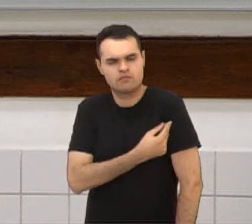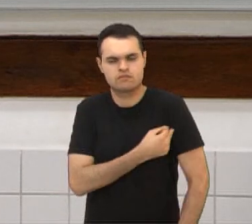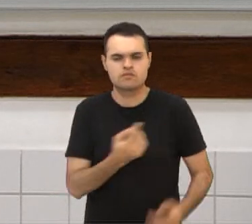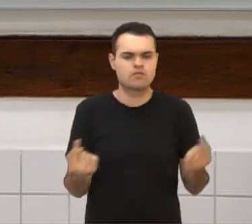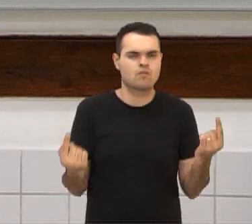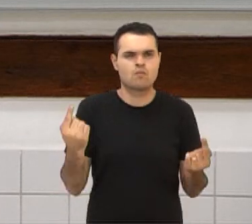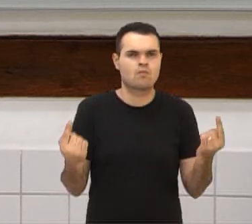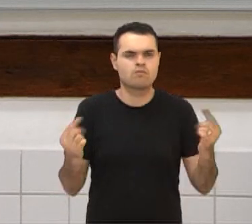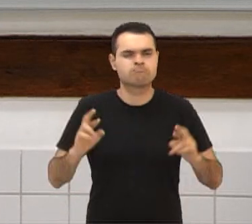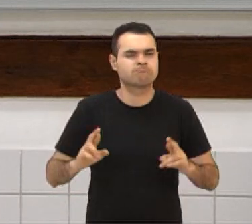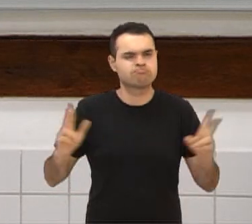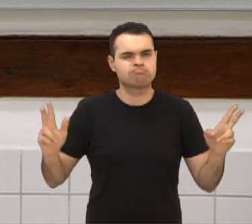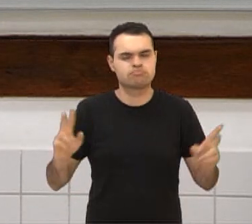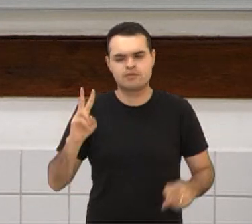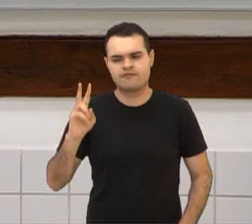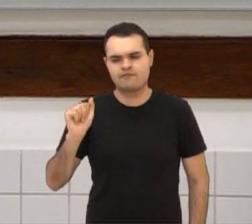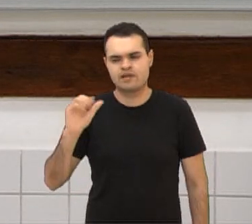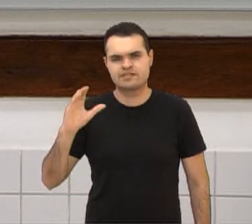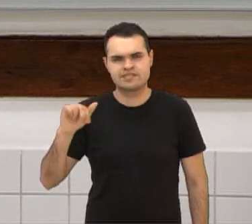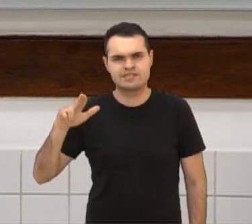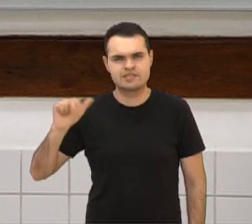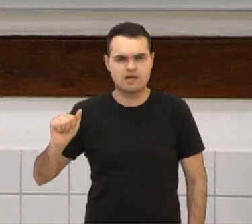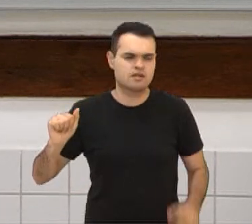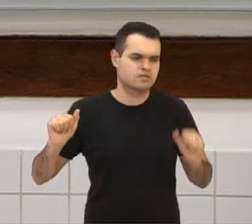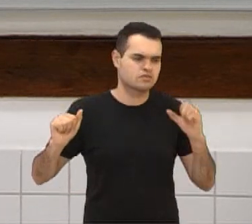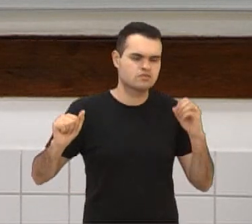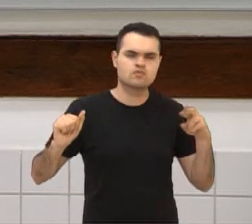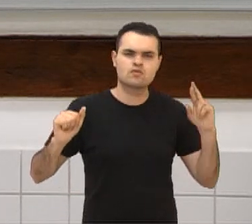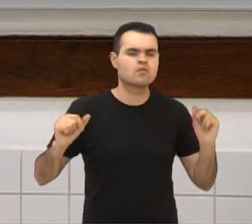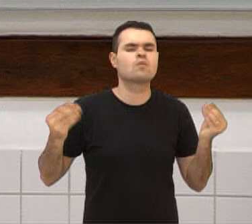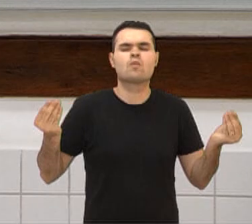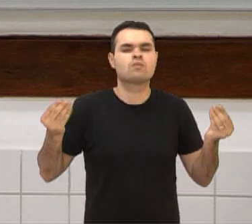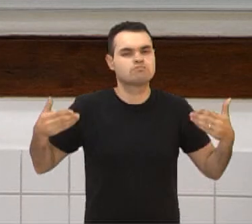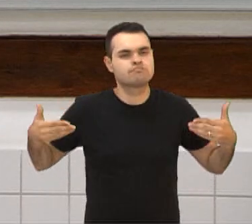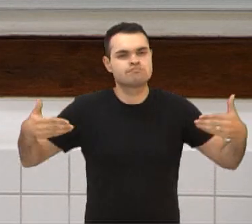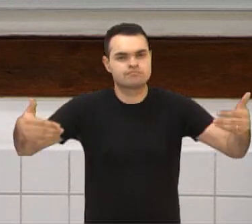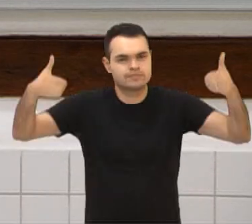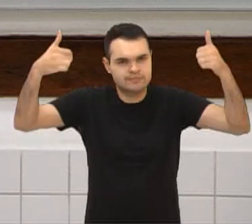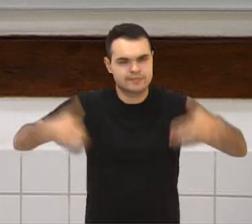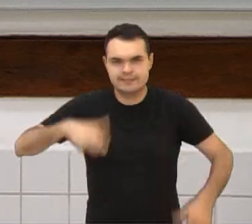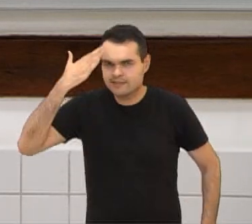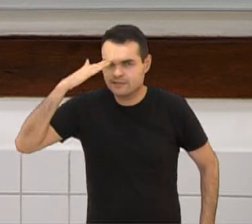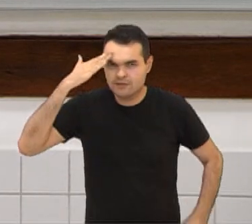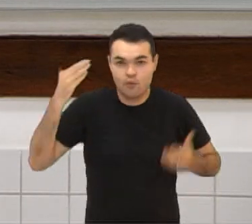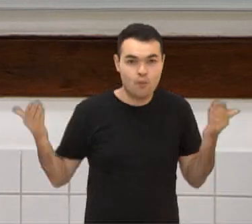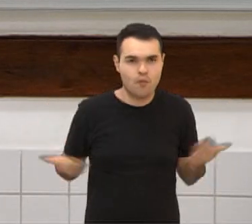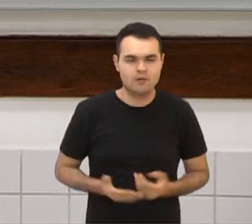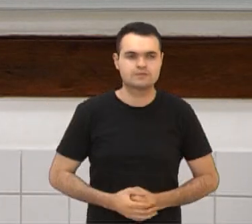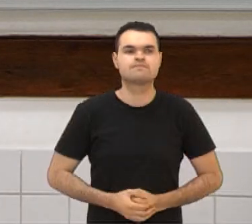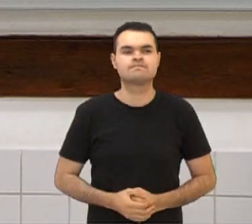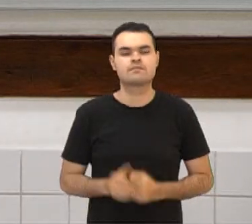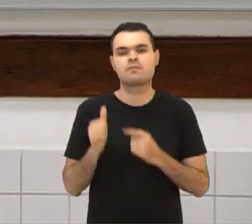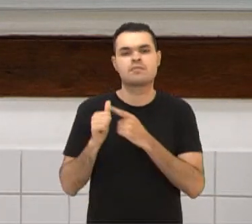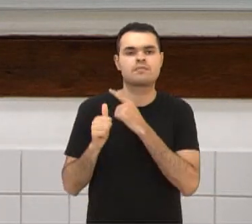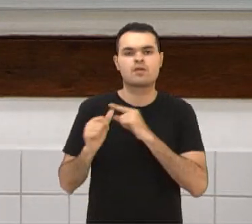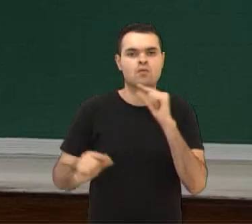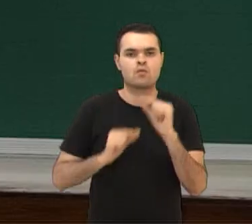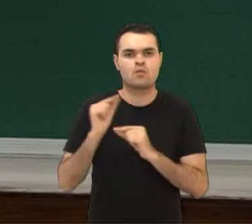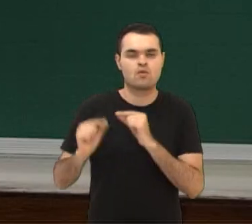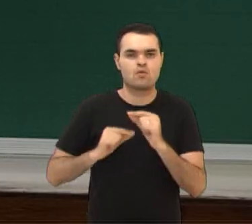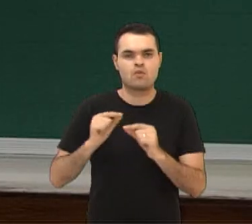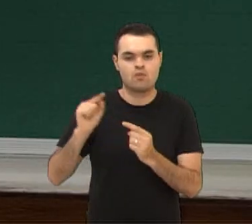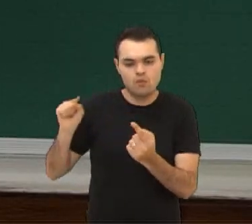outro? Essa é uma informação muito importante e a gente vai aprender a identificar isso hoje. Vamos lá? Então, primeira coisa, objetivos da